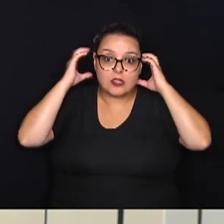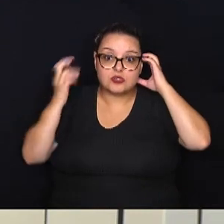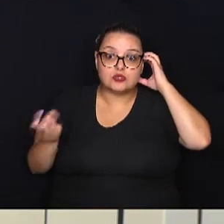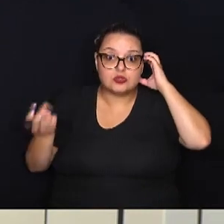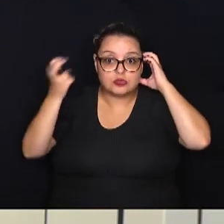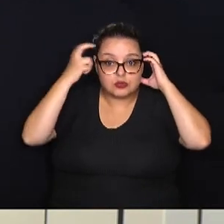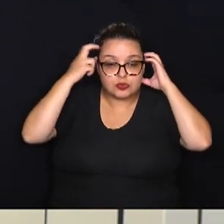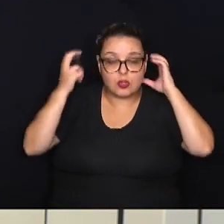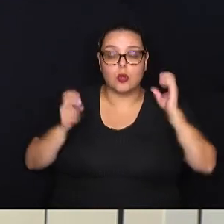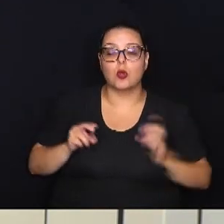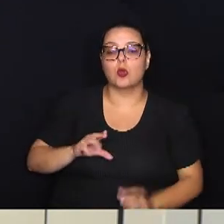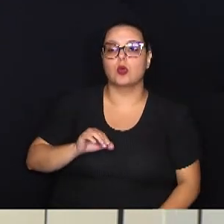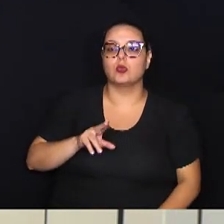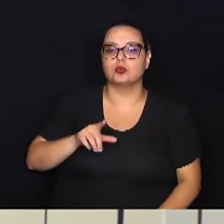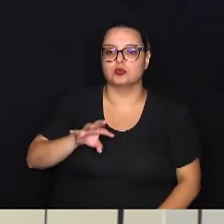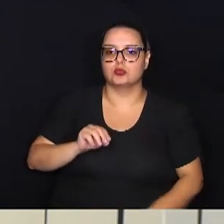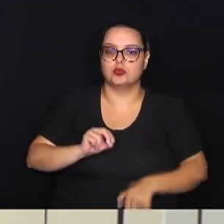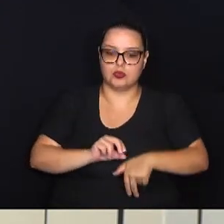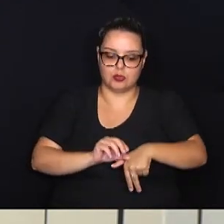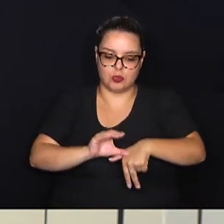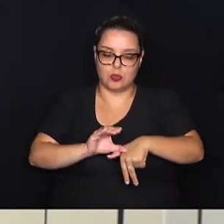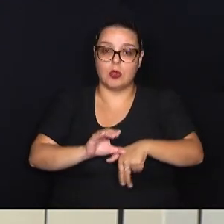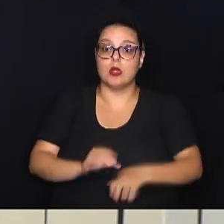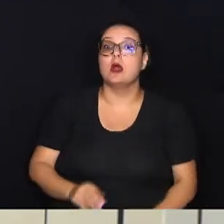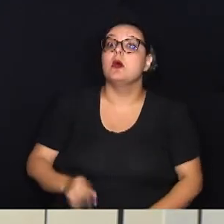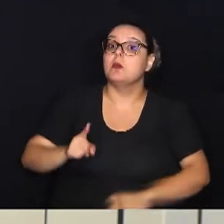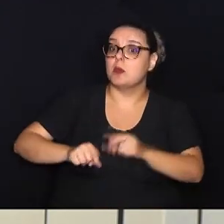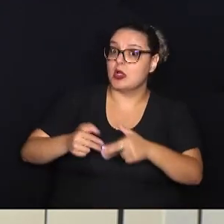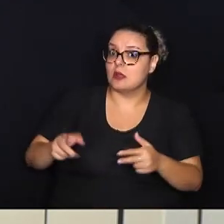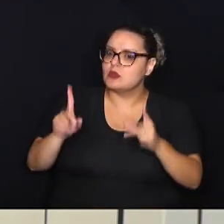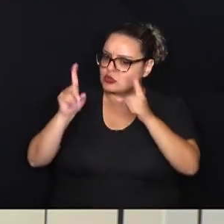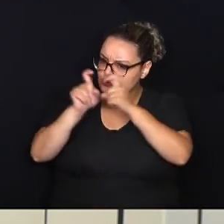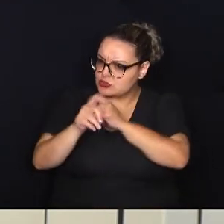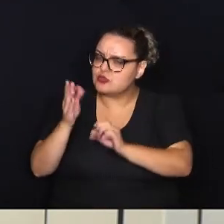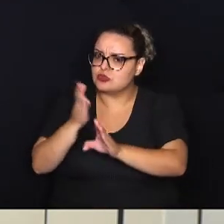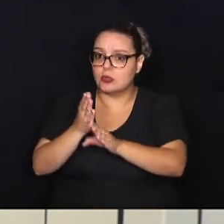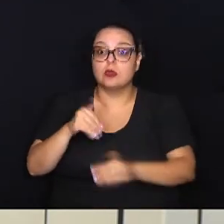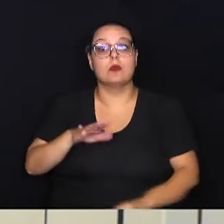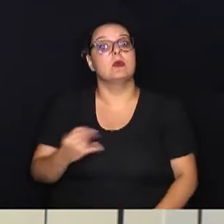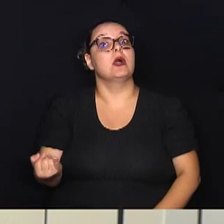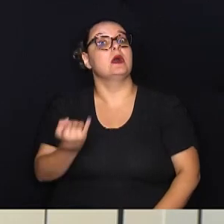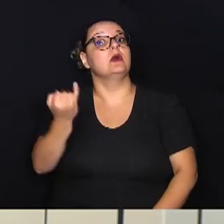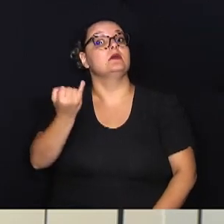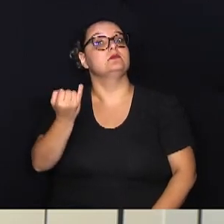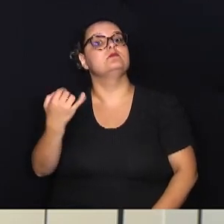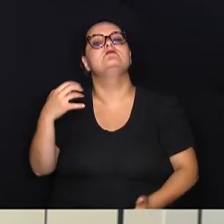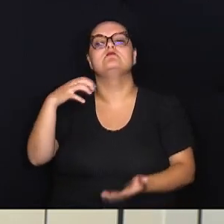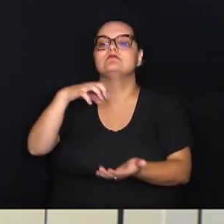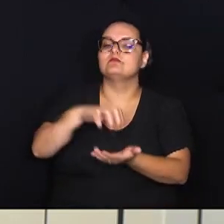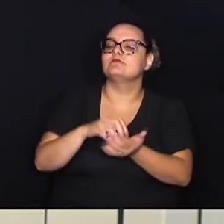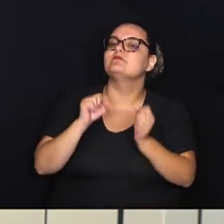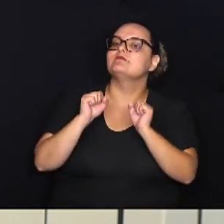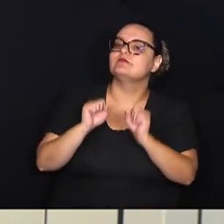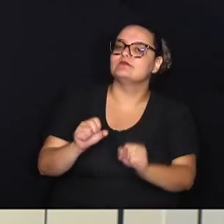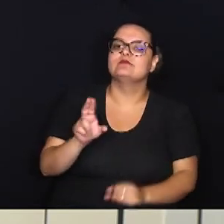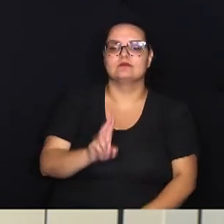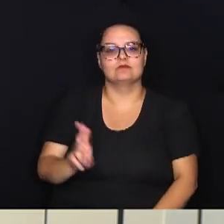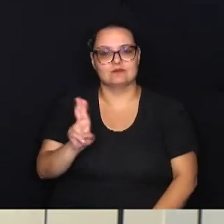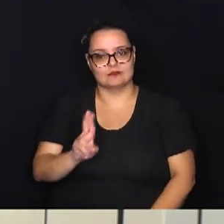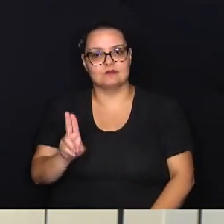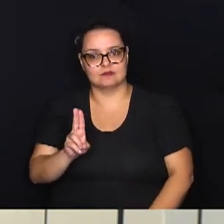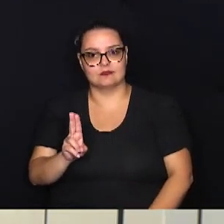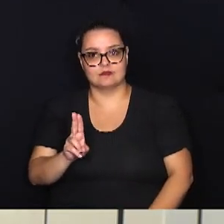materiais raros e difíceis de encontrar, viu? E o mais importante, o centro vai poder ser utilizado